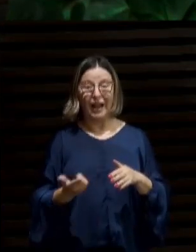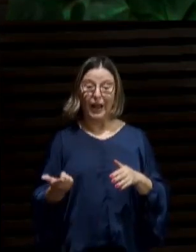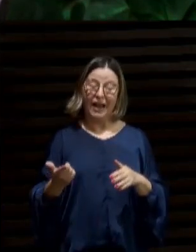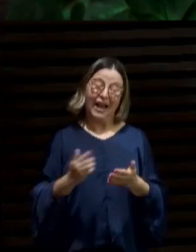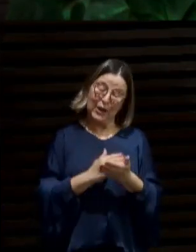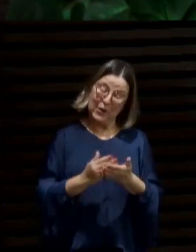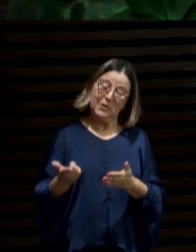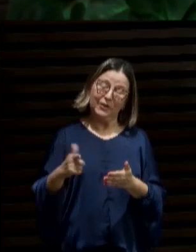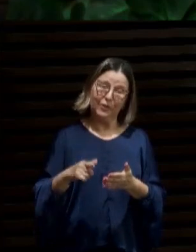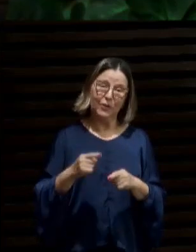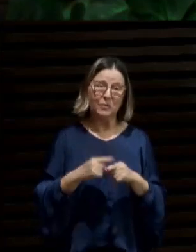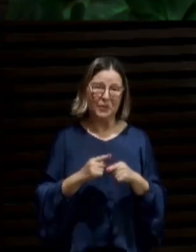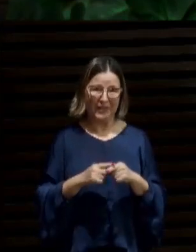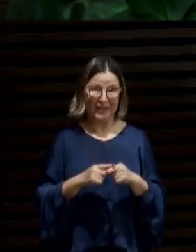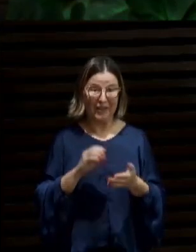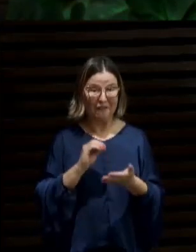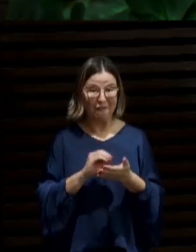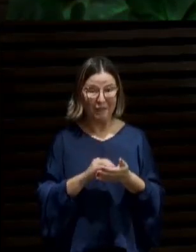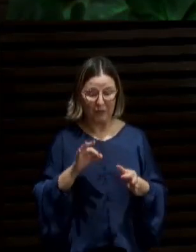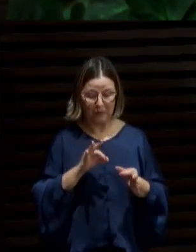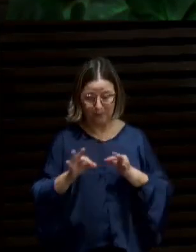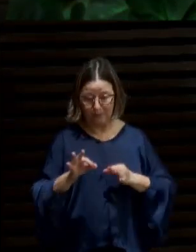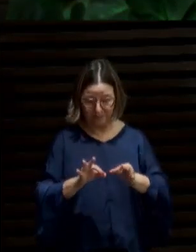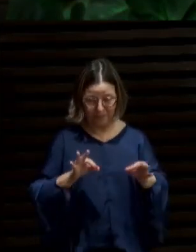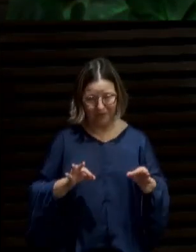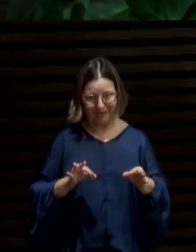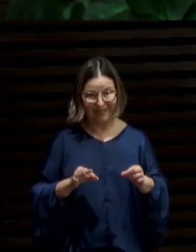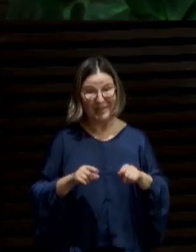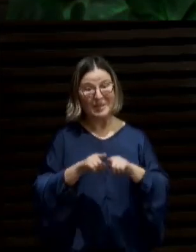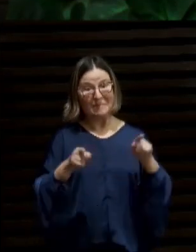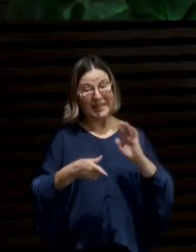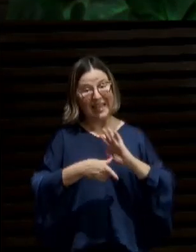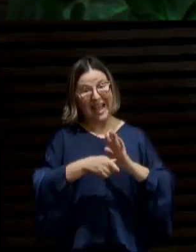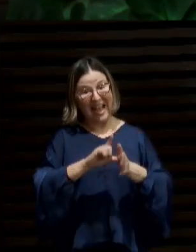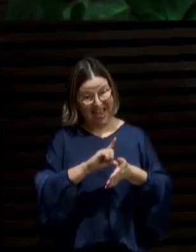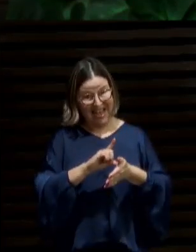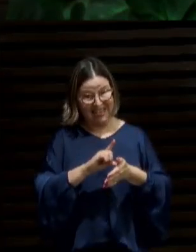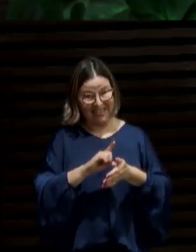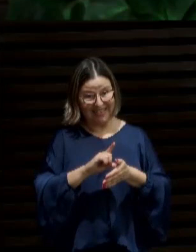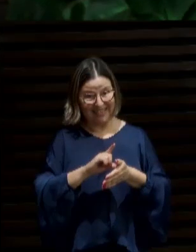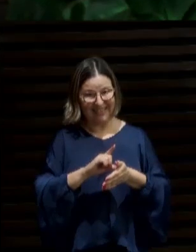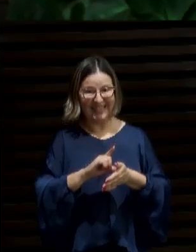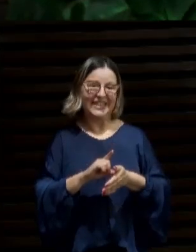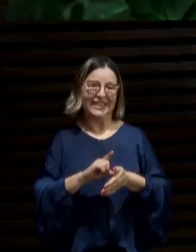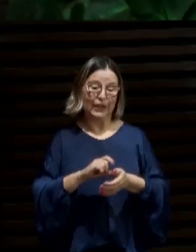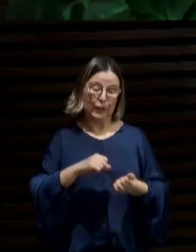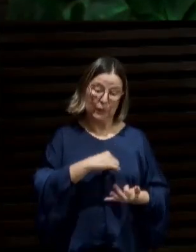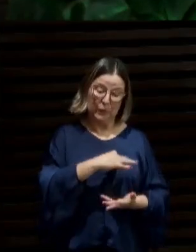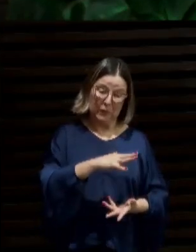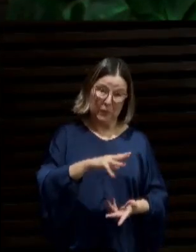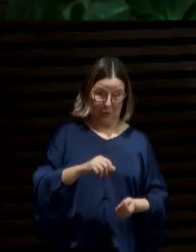projetamos. Mas antes do mundo existir, lá na eternidade pretérita, isso tudo é linguagem para